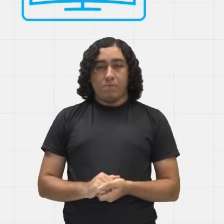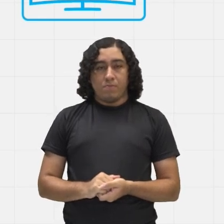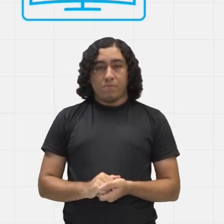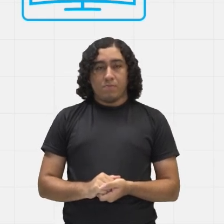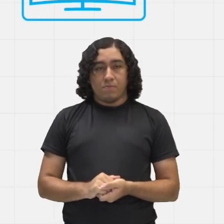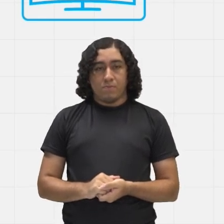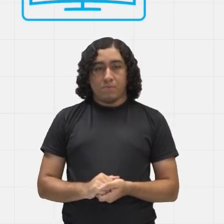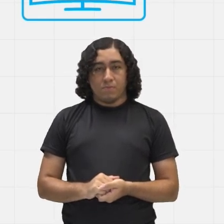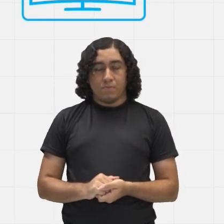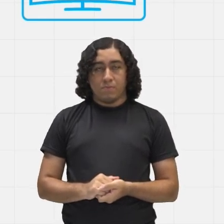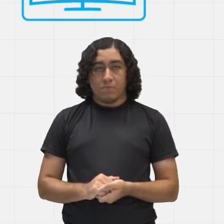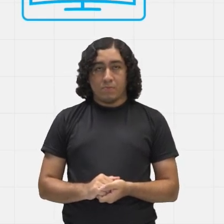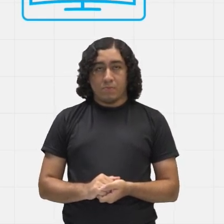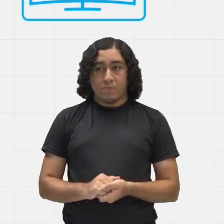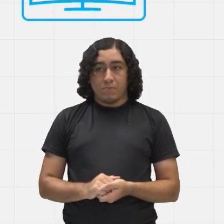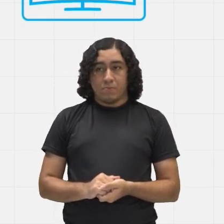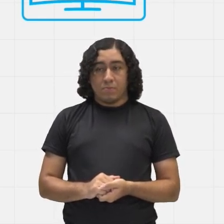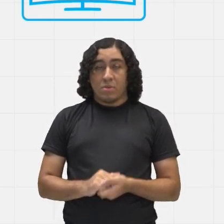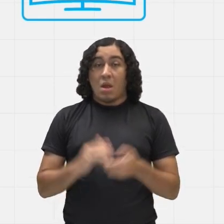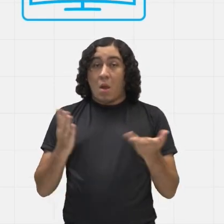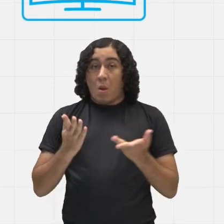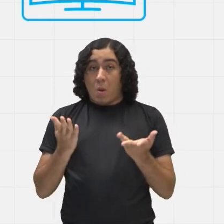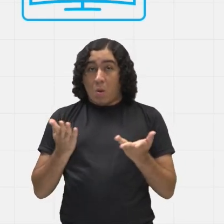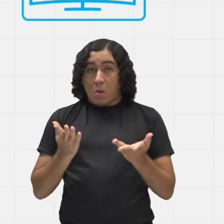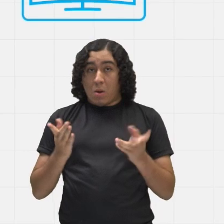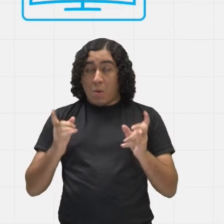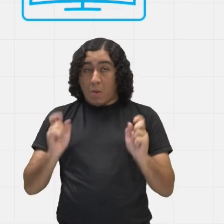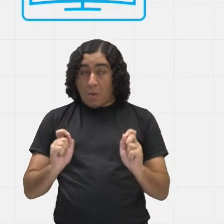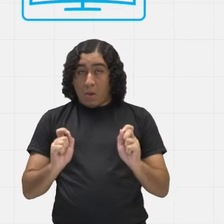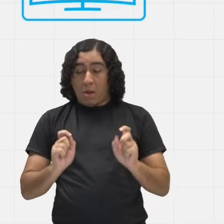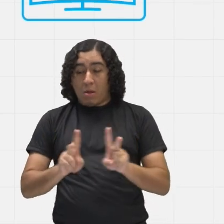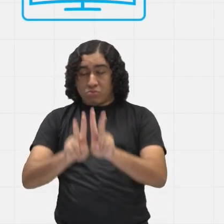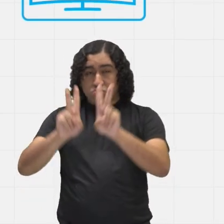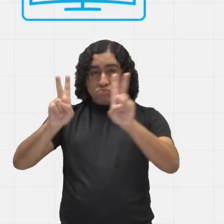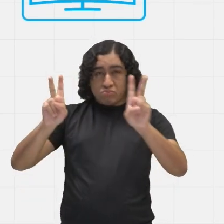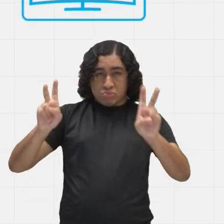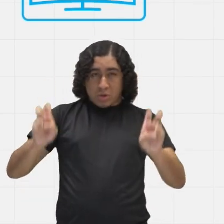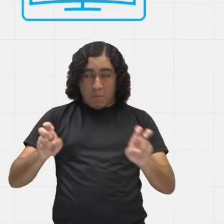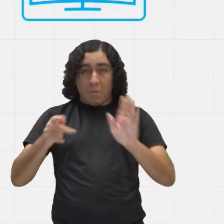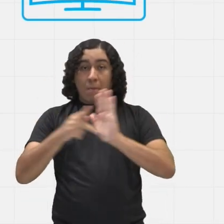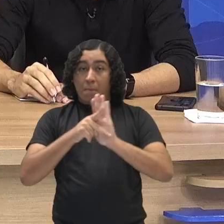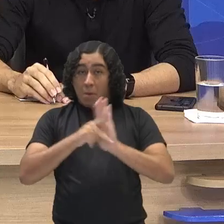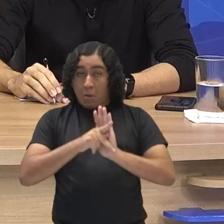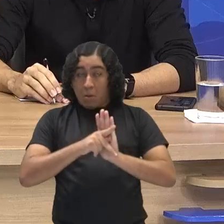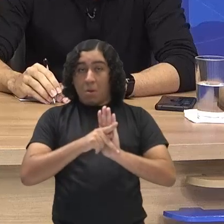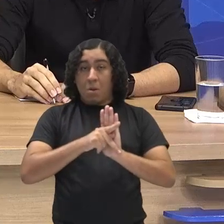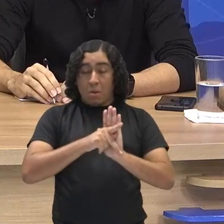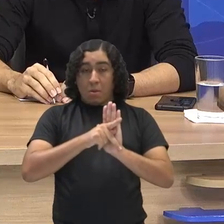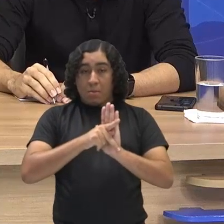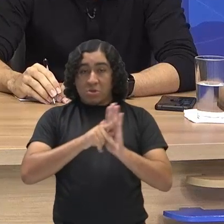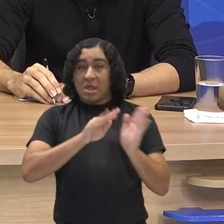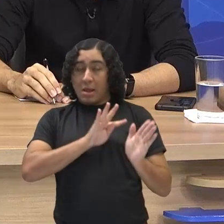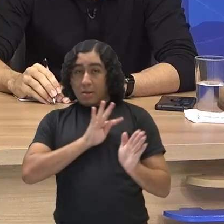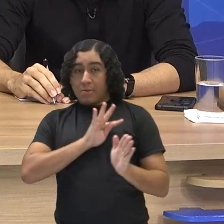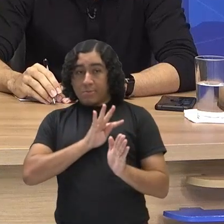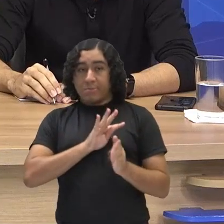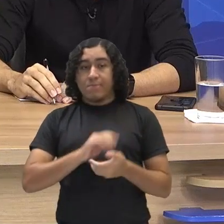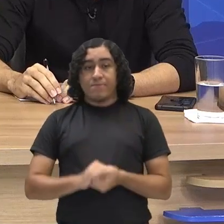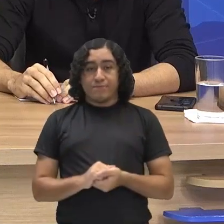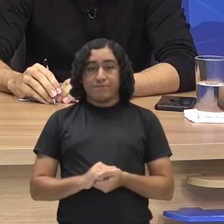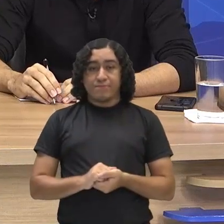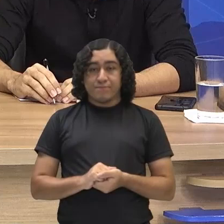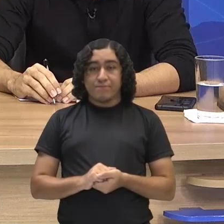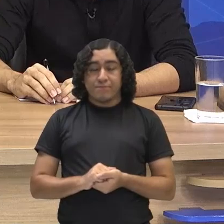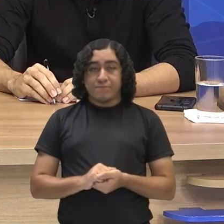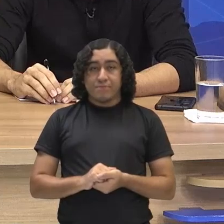Aí agora nós vamos falar sobre as ocorrências técnicas, né? Eu vou passar a palavra para o meu colega Júlio Lima, que vai dar